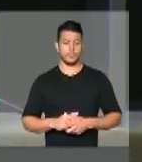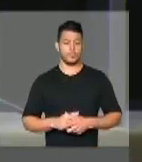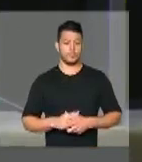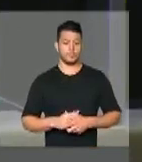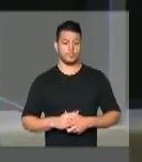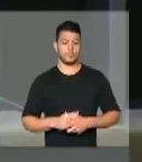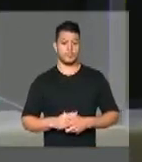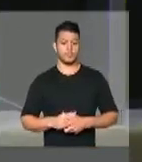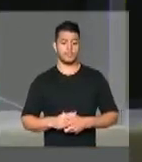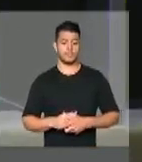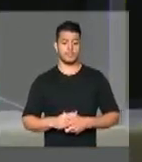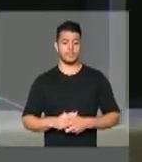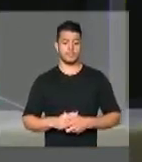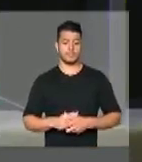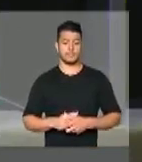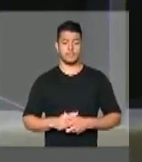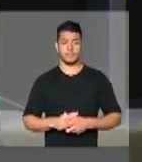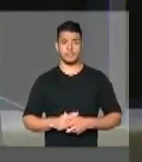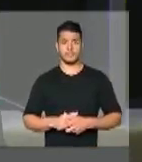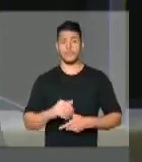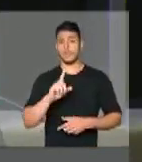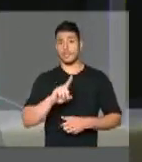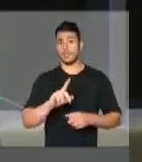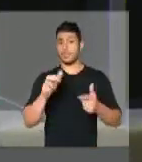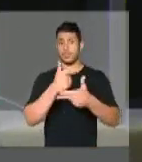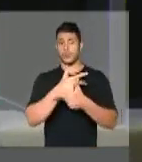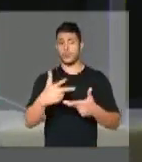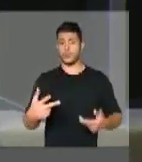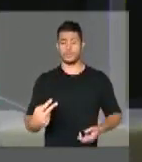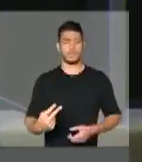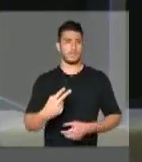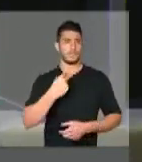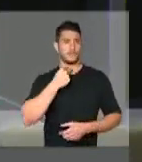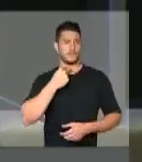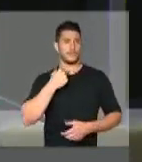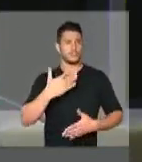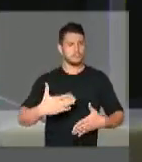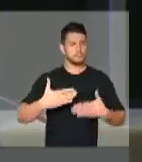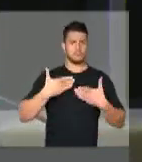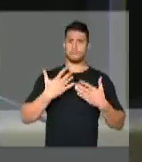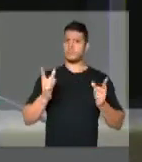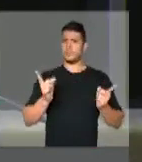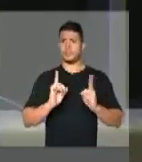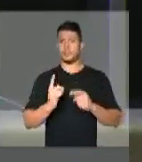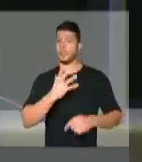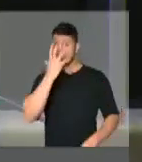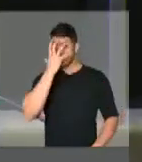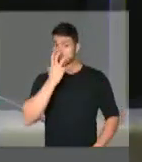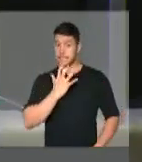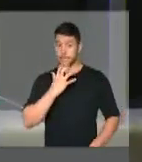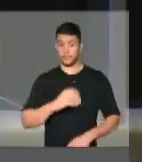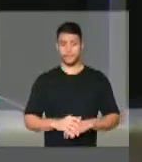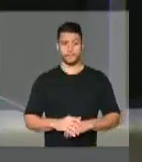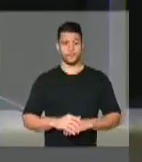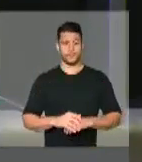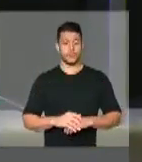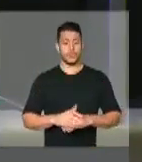estranheza sobre um assunto tão sério. Deputado Alessandro Molon, deputada Áurea Carolina,